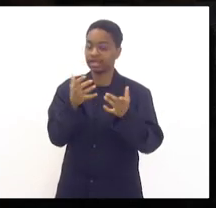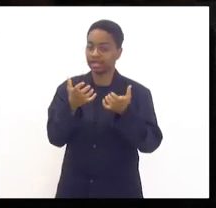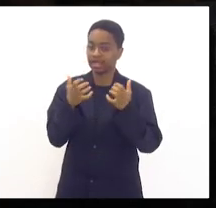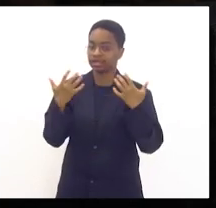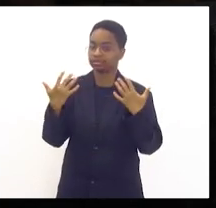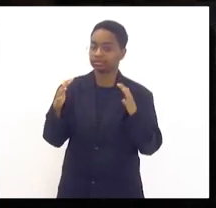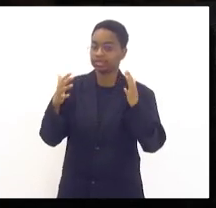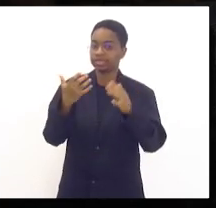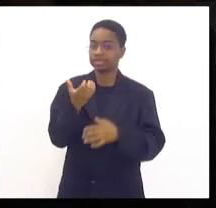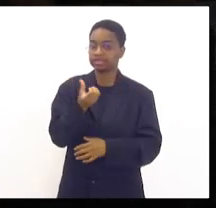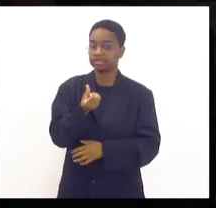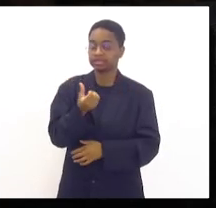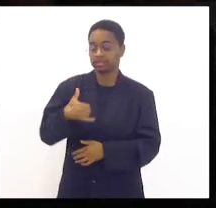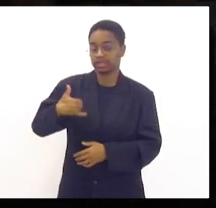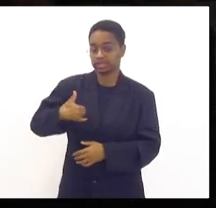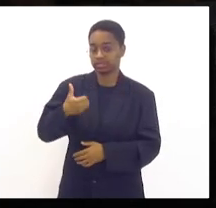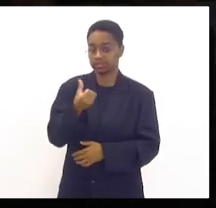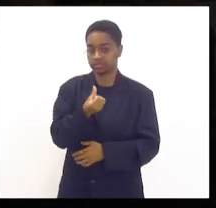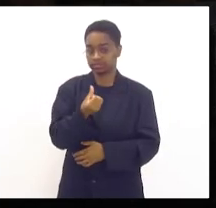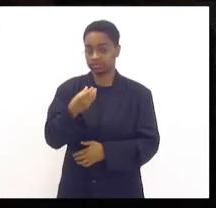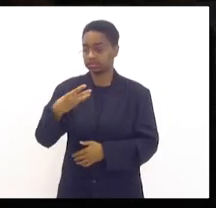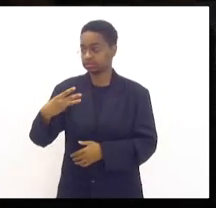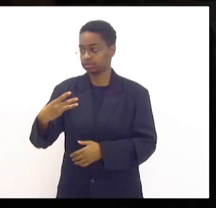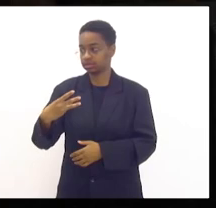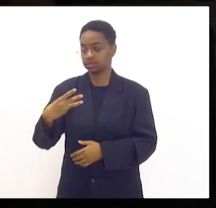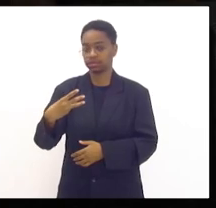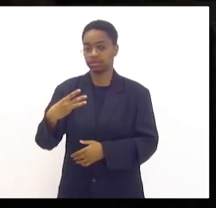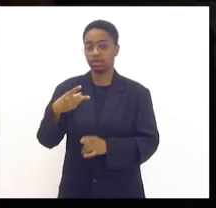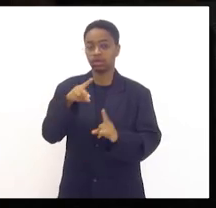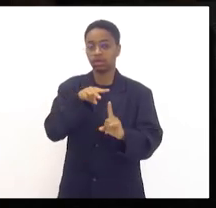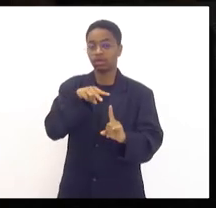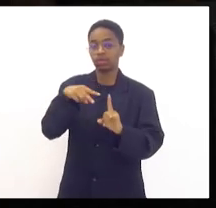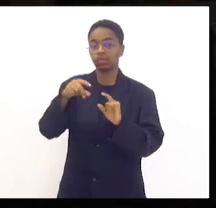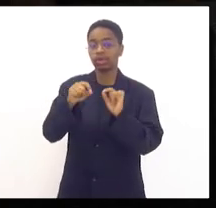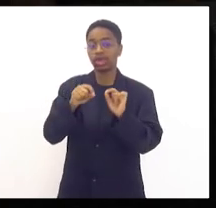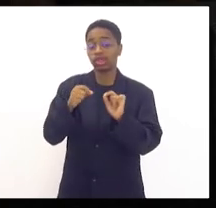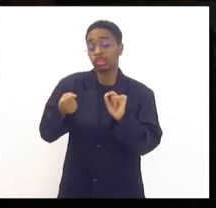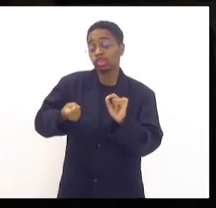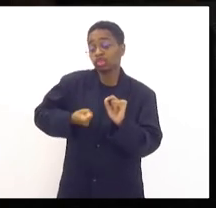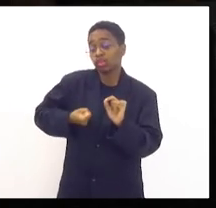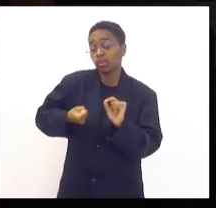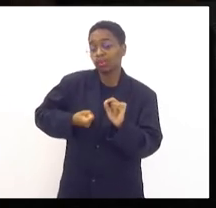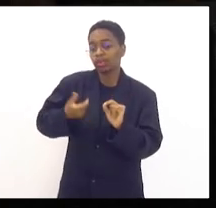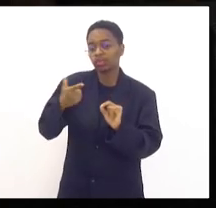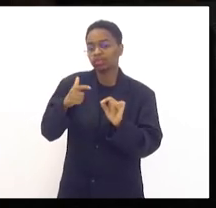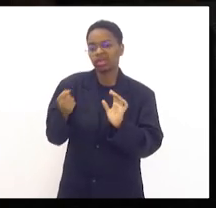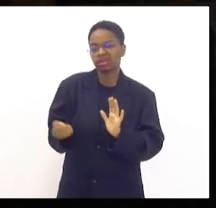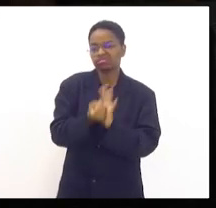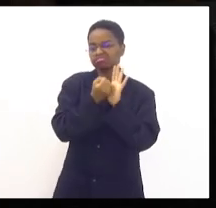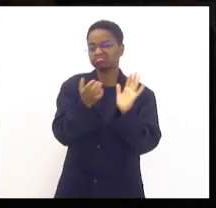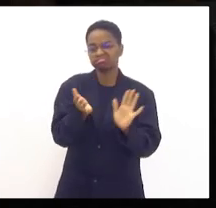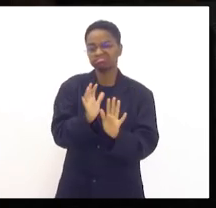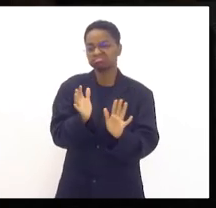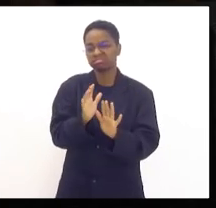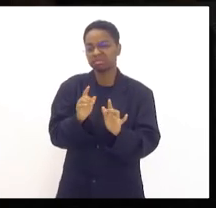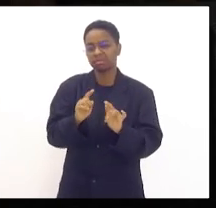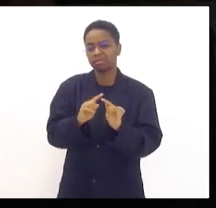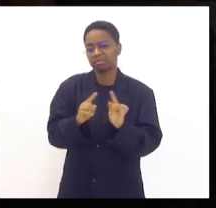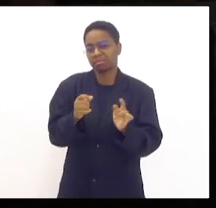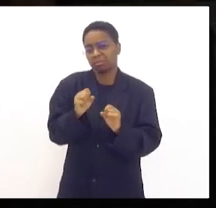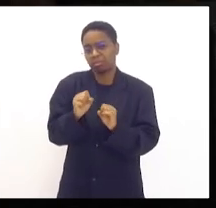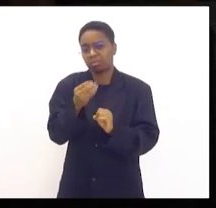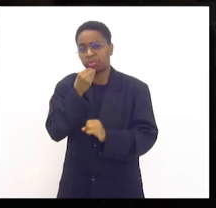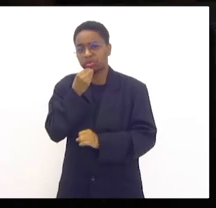os seus 63 anos, que, sob o ponto de vista numérico, não tem nenhum simbolismo, fosse 60